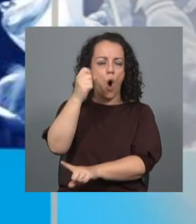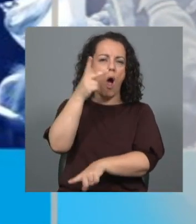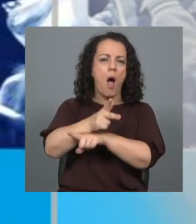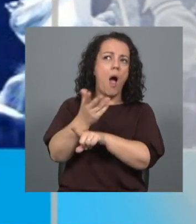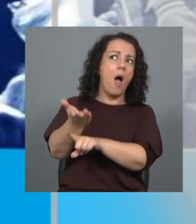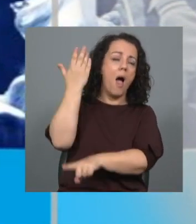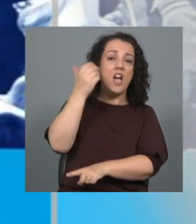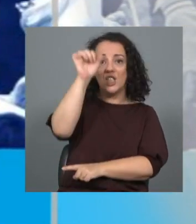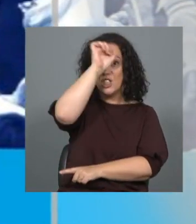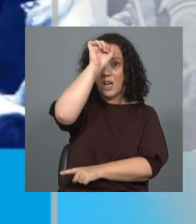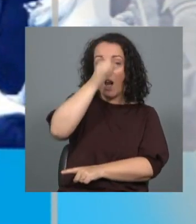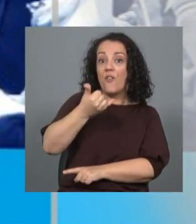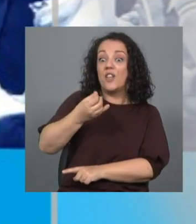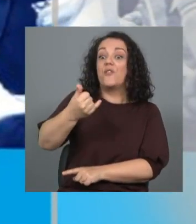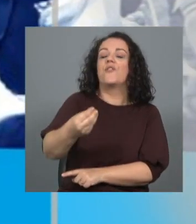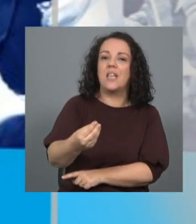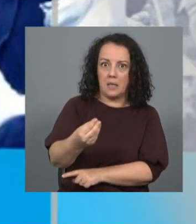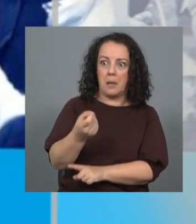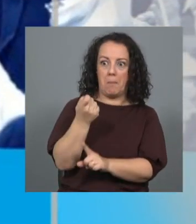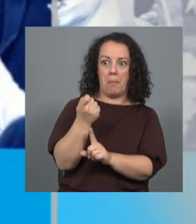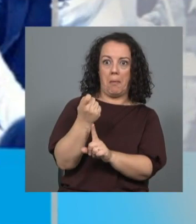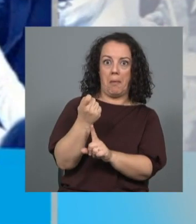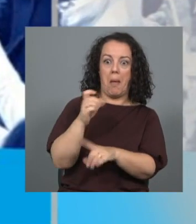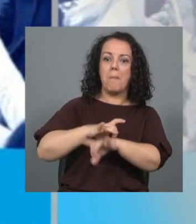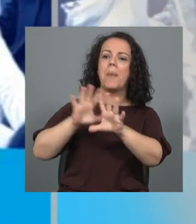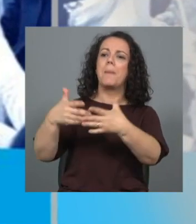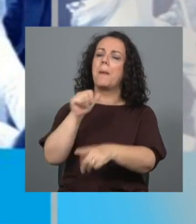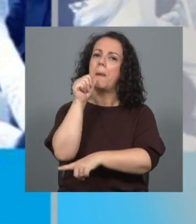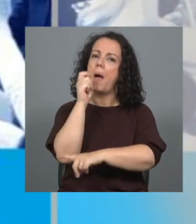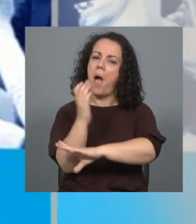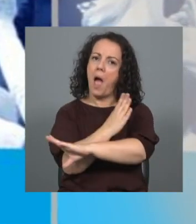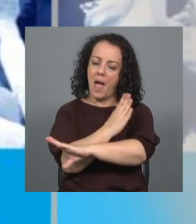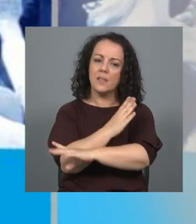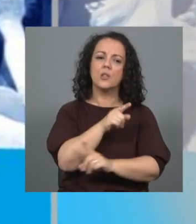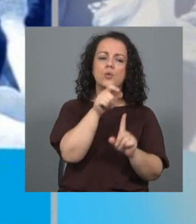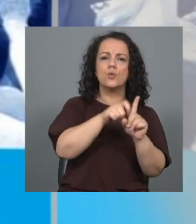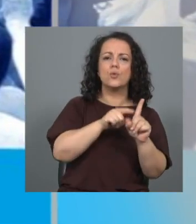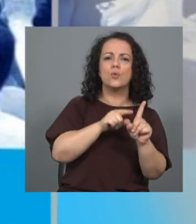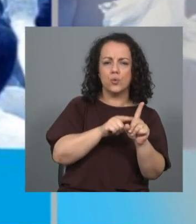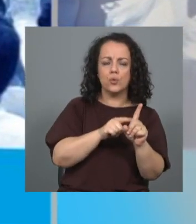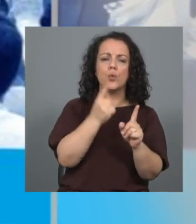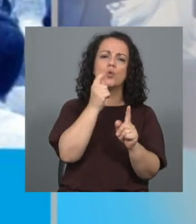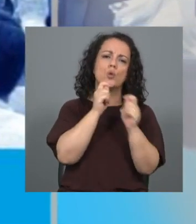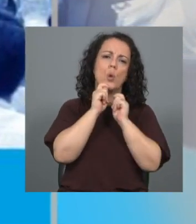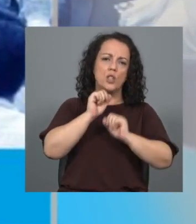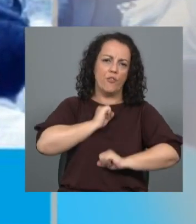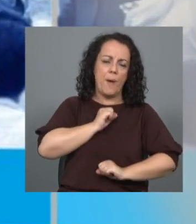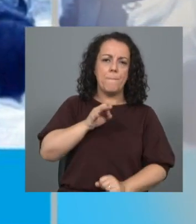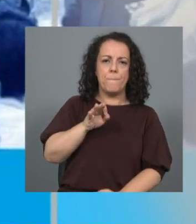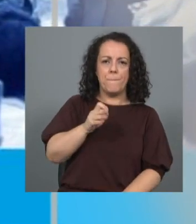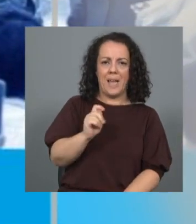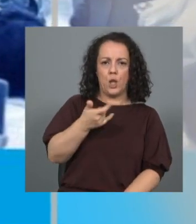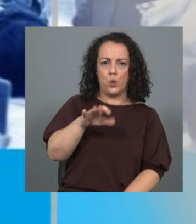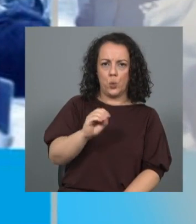de janeiro de 2020, portanto, pouco antes da pandemia, em que o Pedro Filipe Silva, um dos jornalistas da Renascença,